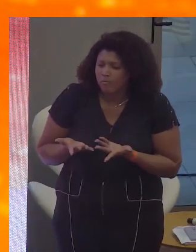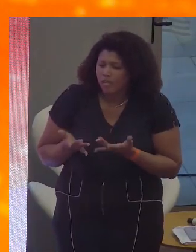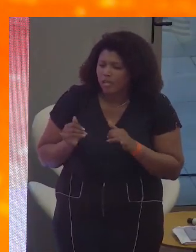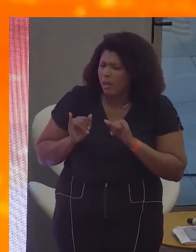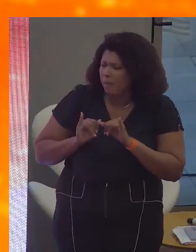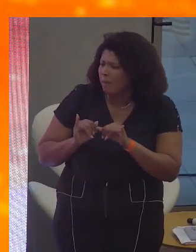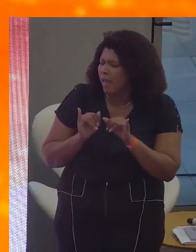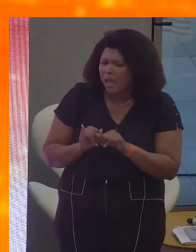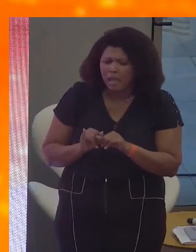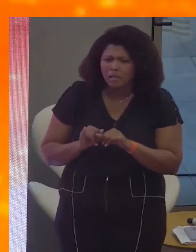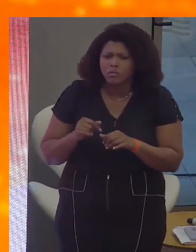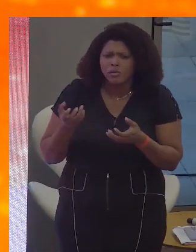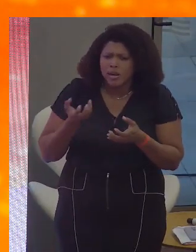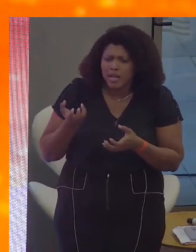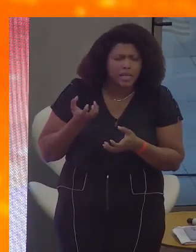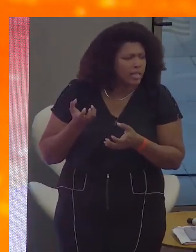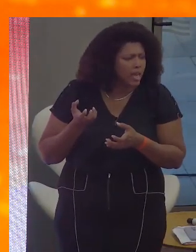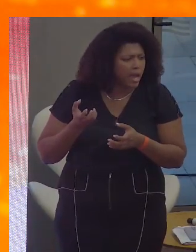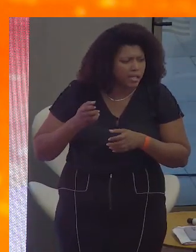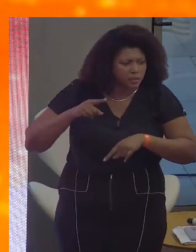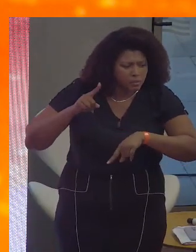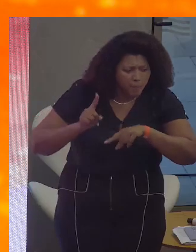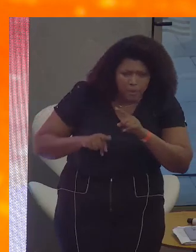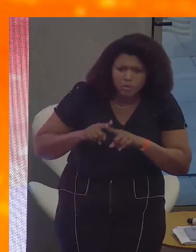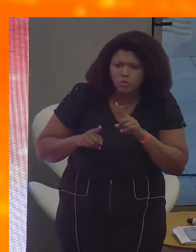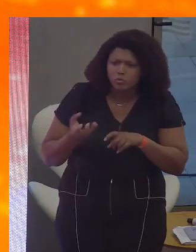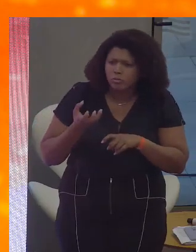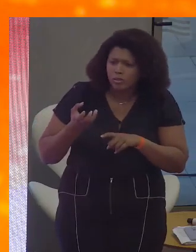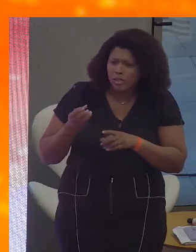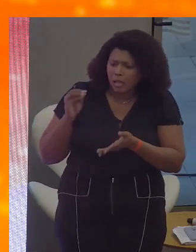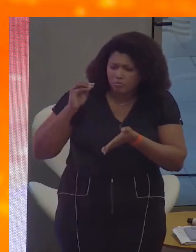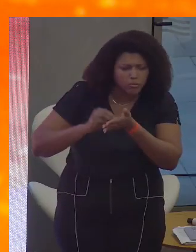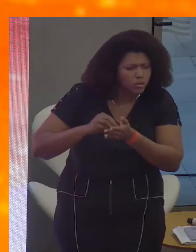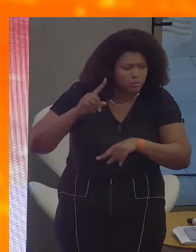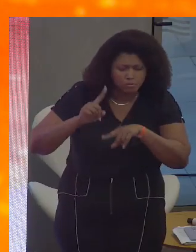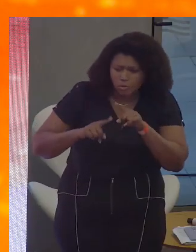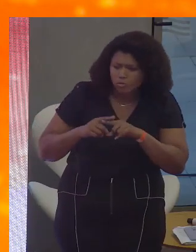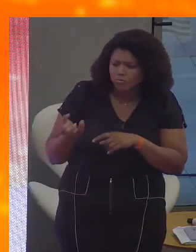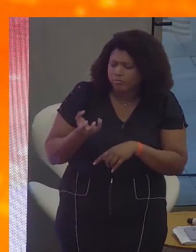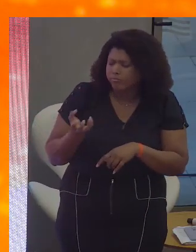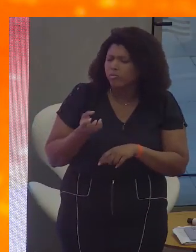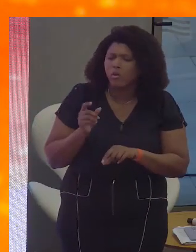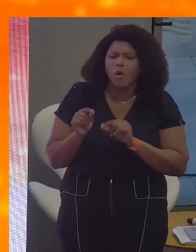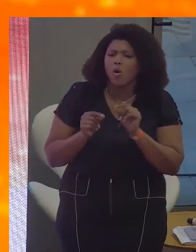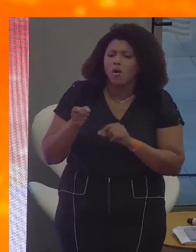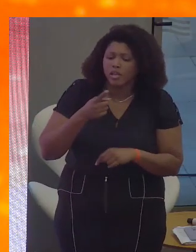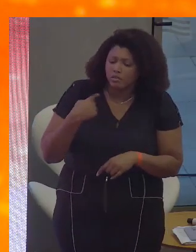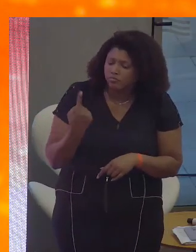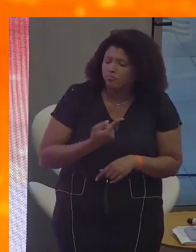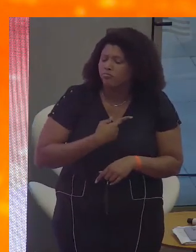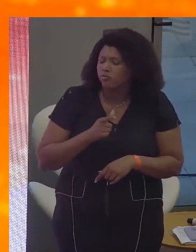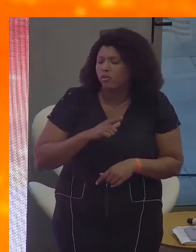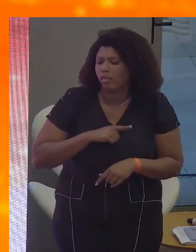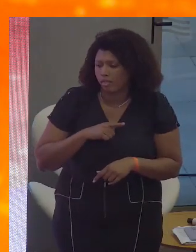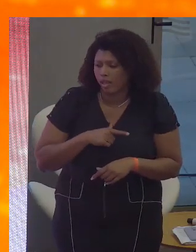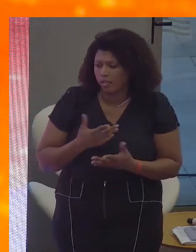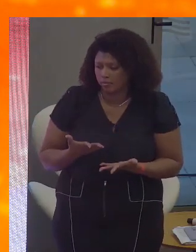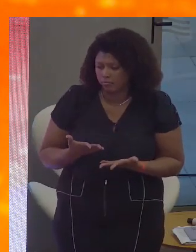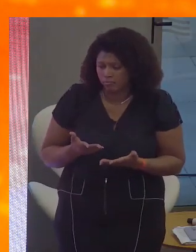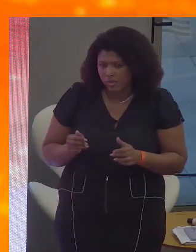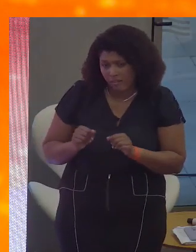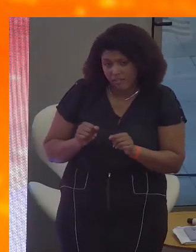está querendo colocar produto a todo momento, a todo momento. O que a gente tem realmente de embasamento para